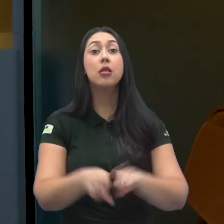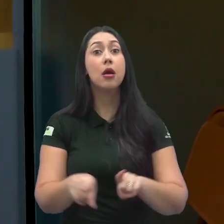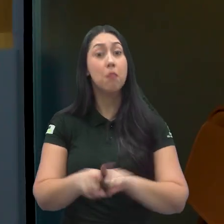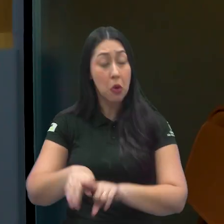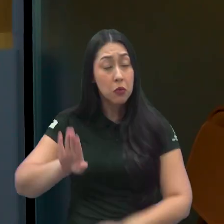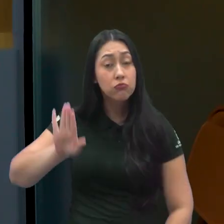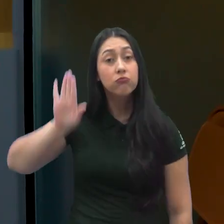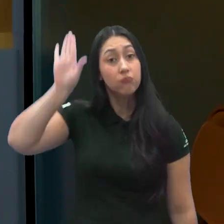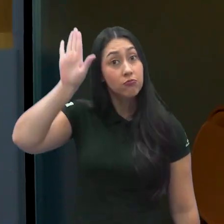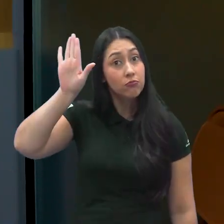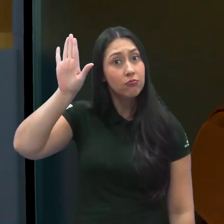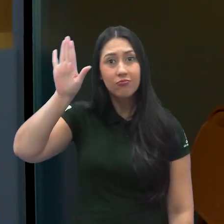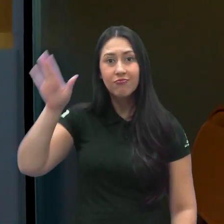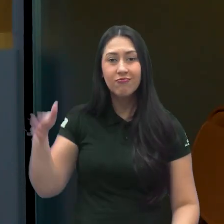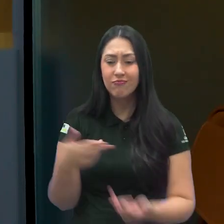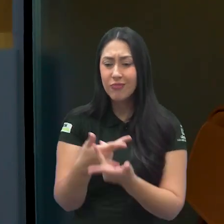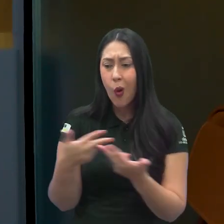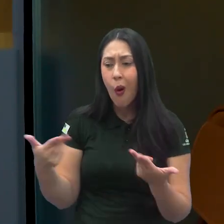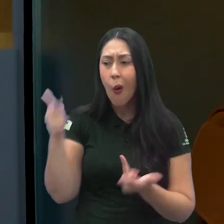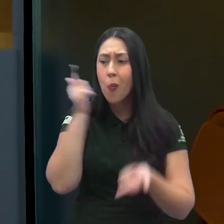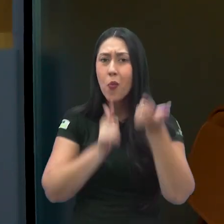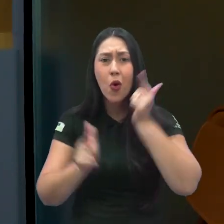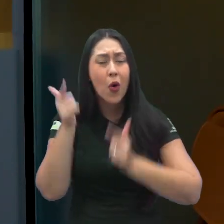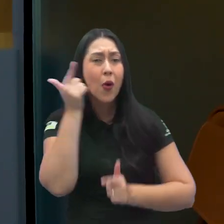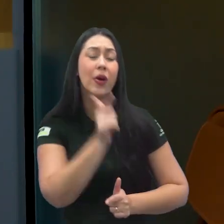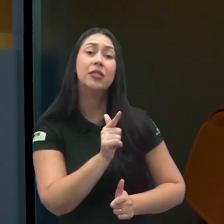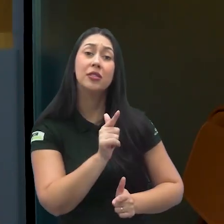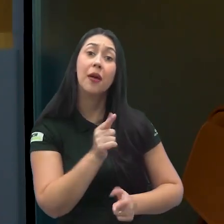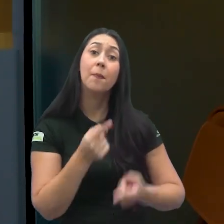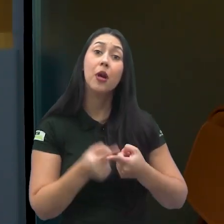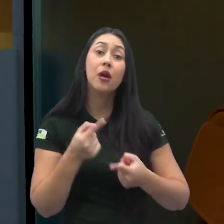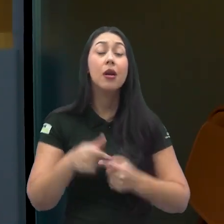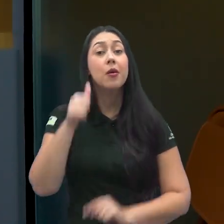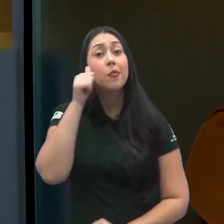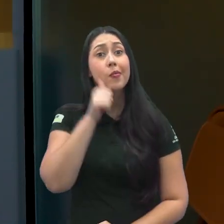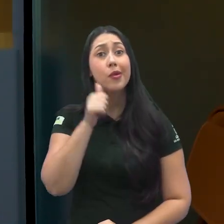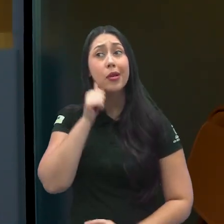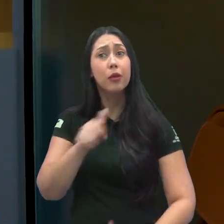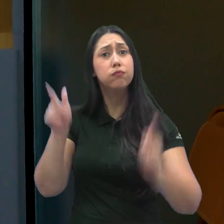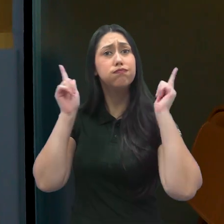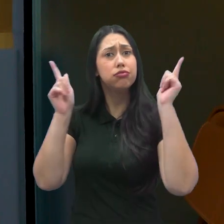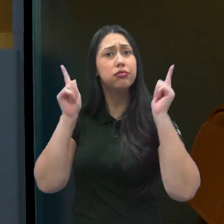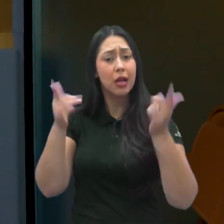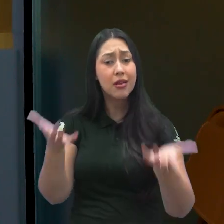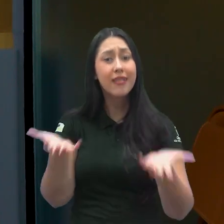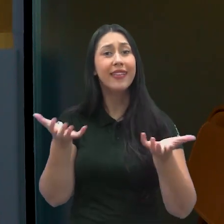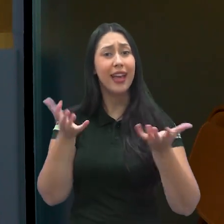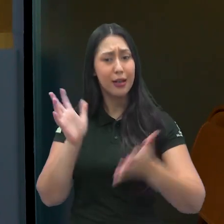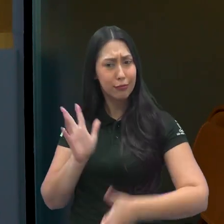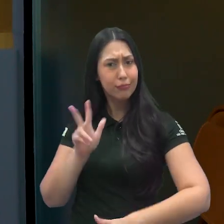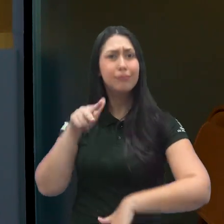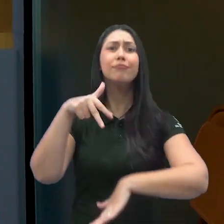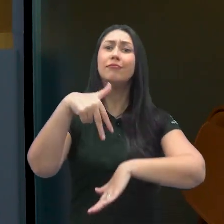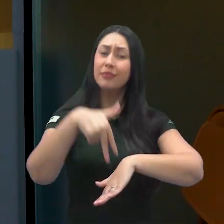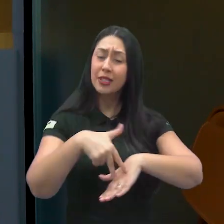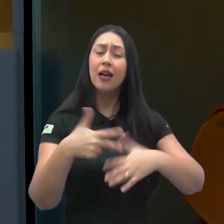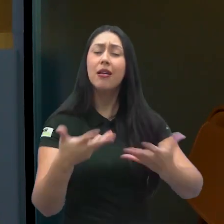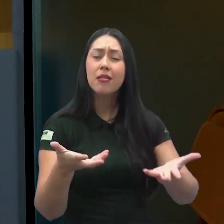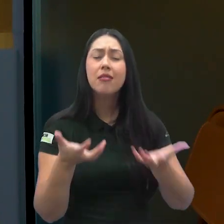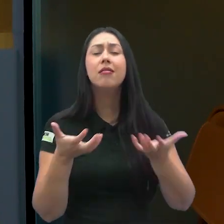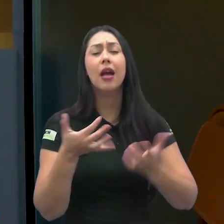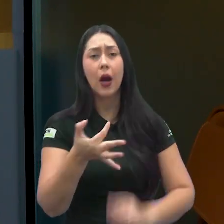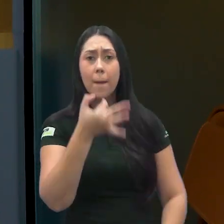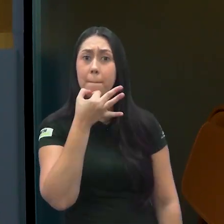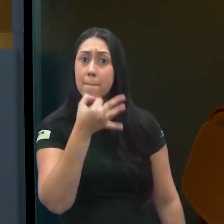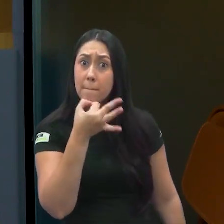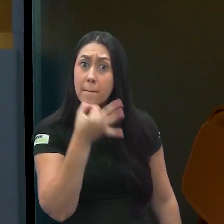serem eleitas. E todas as conquistas vieram de movimentos de mulheres que querem, sim, ser protagonistas, que querem dar a